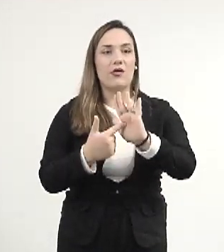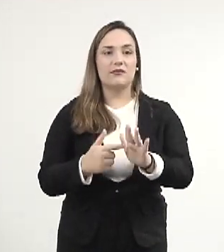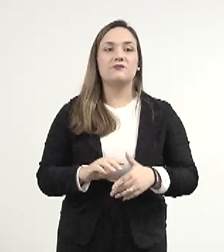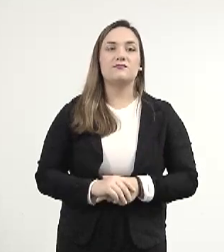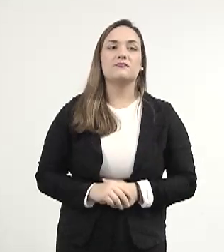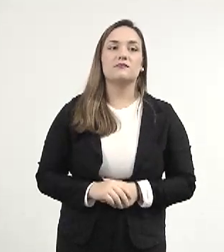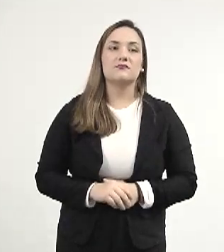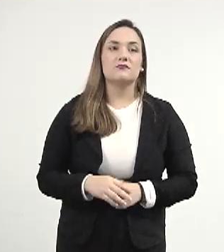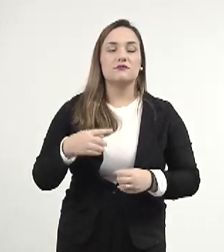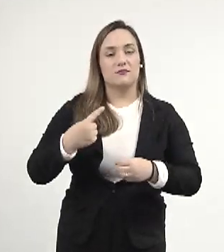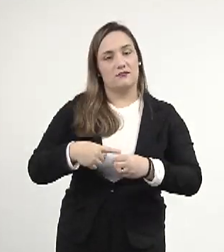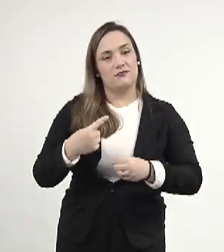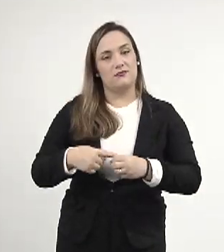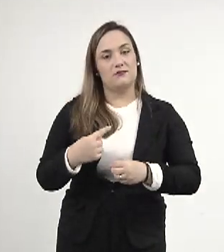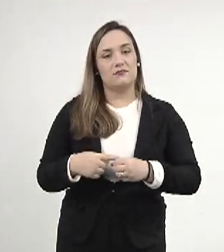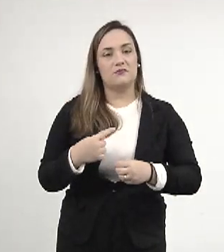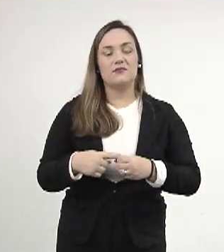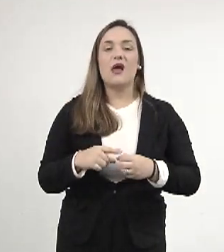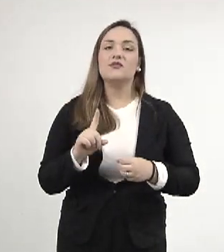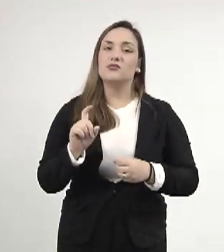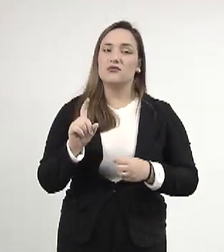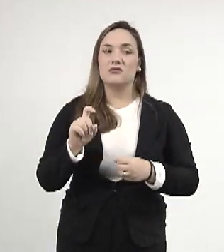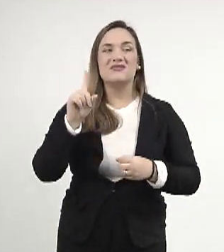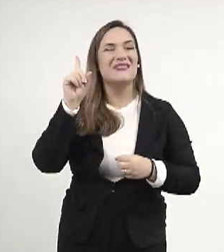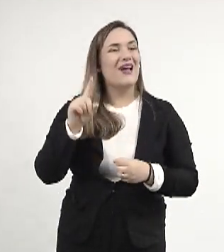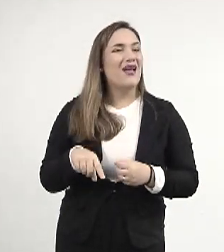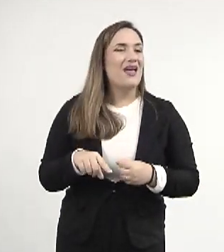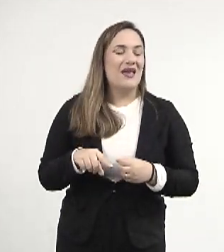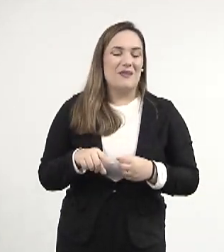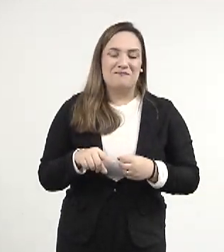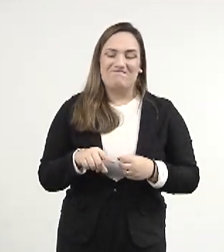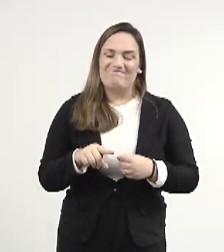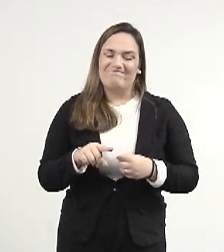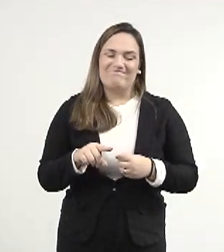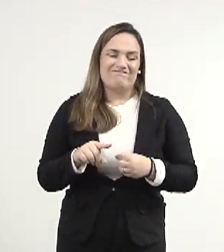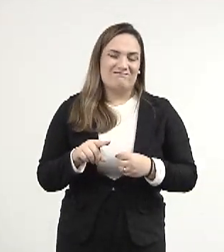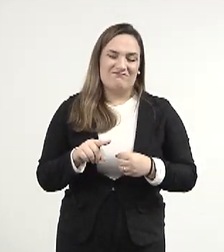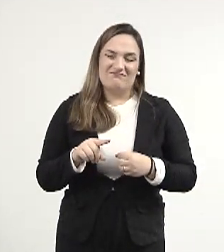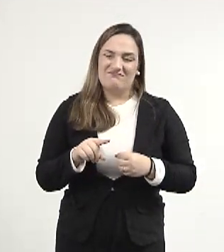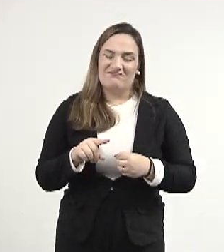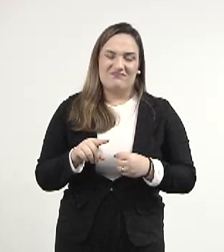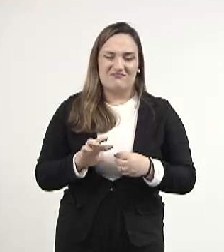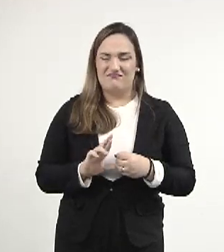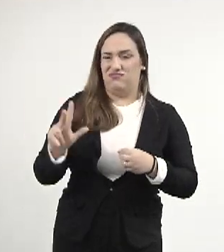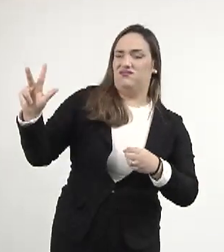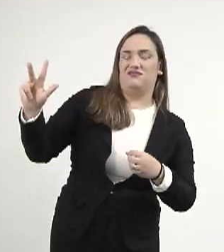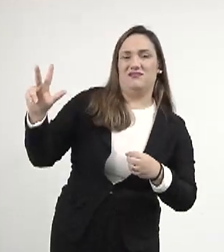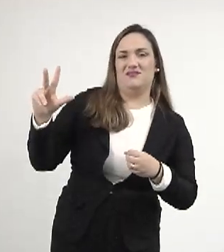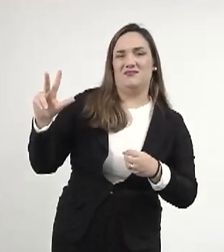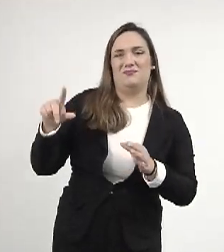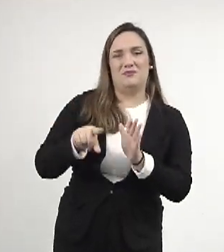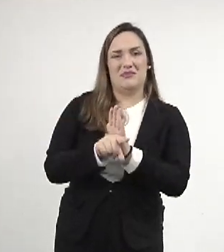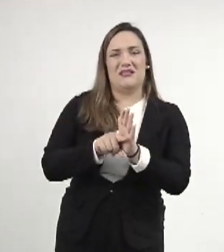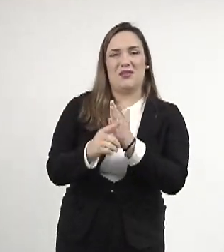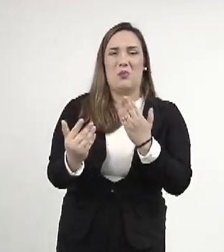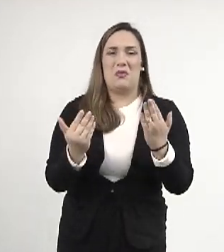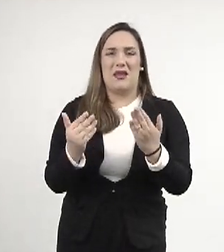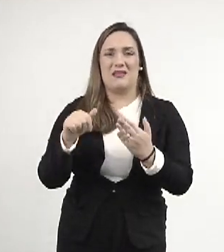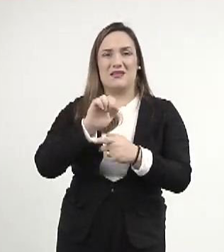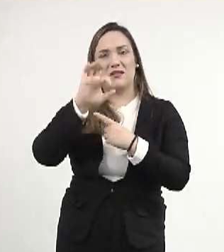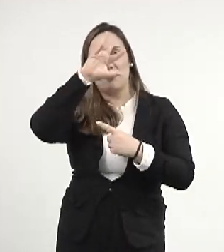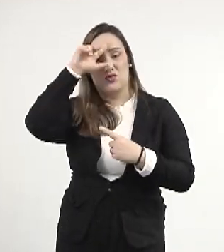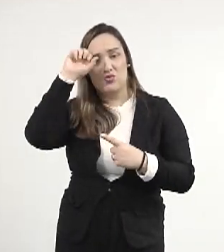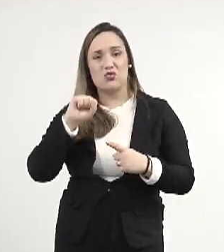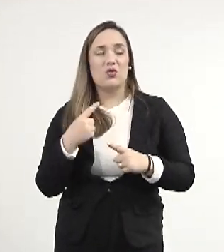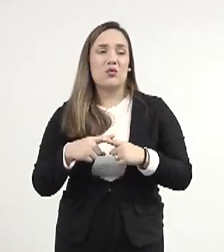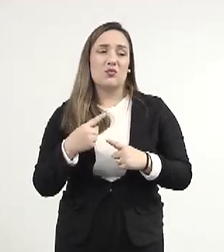município de Dourados se tornou um ponto fora da curva, até mesmo para os índices aqui de Mato Grosso do Sul. Os índices